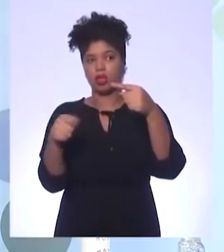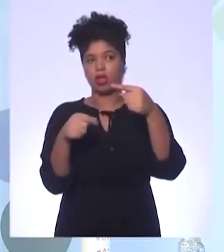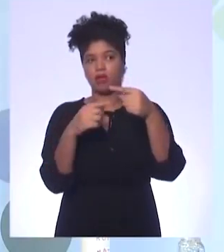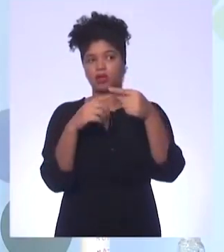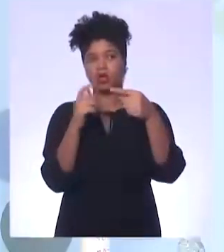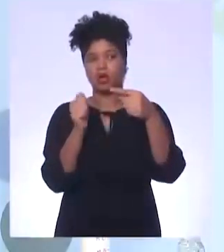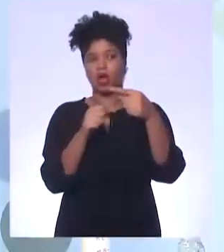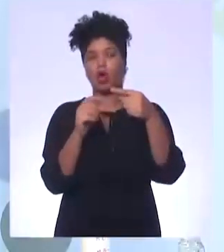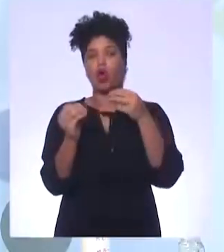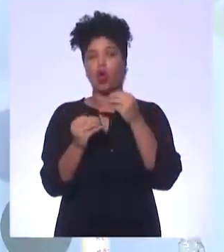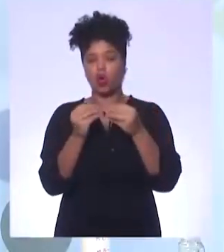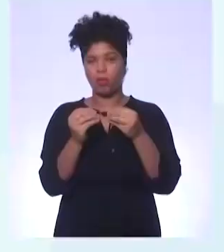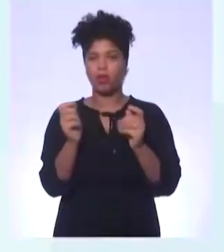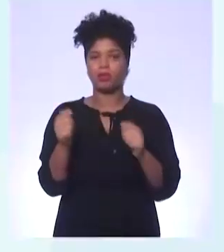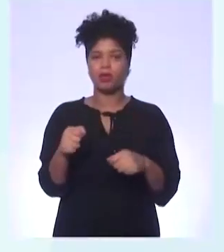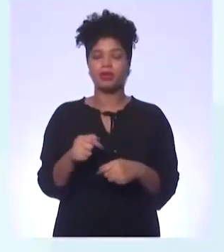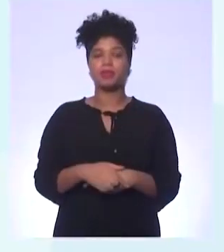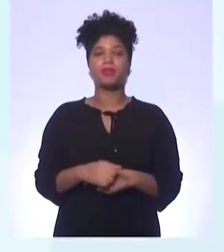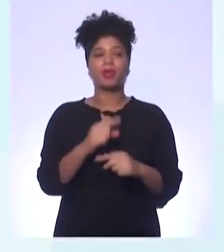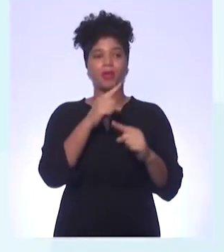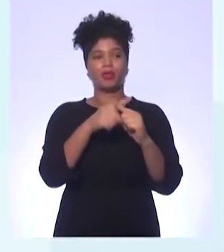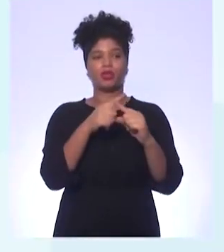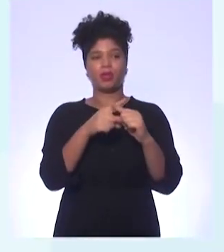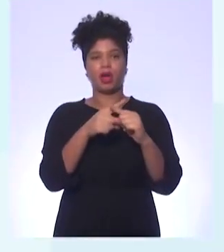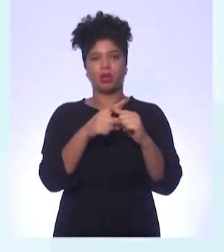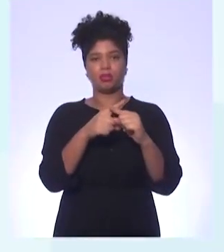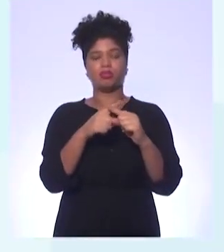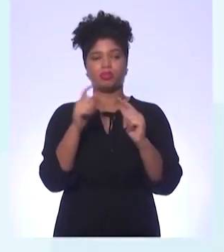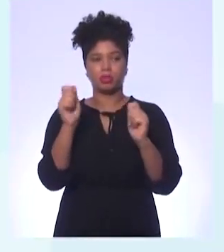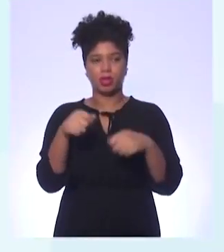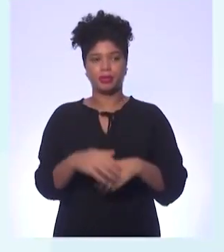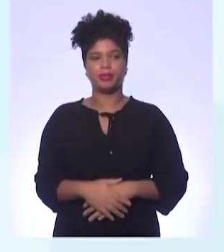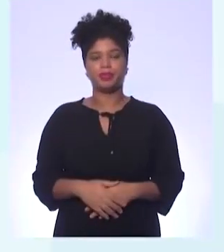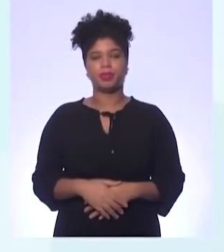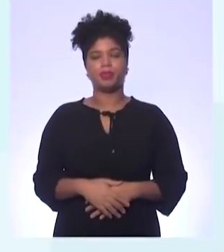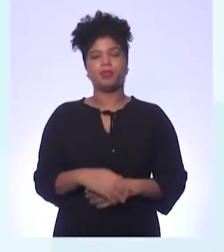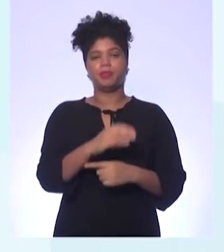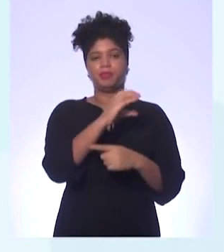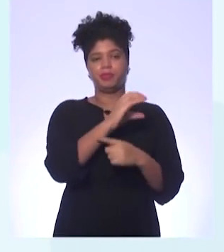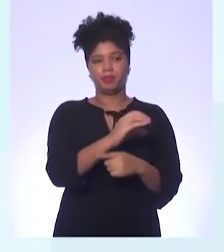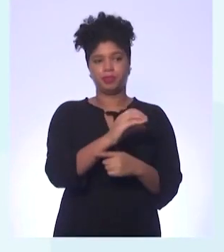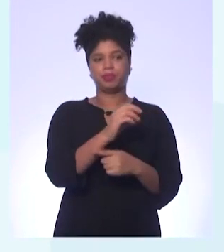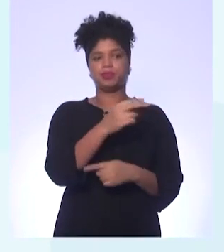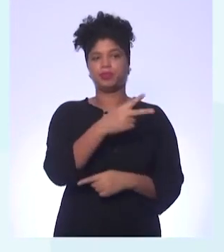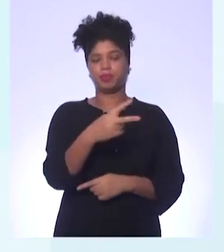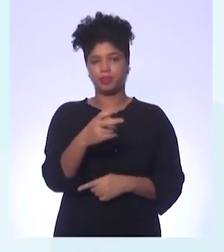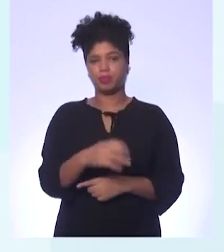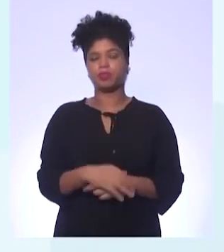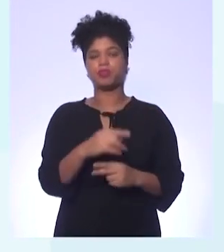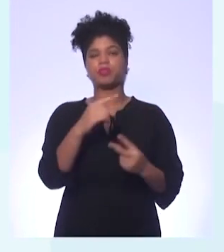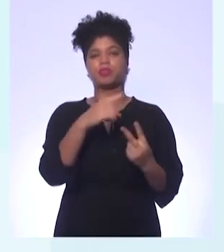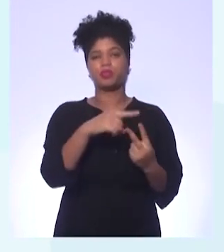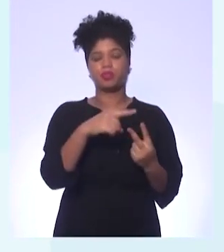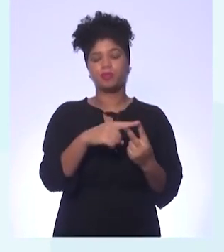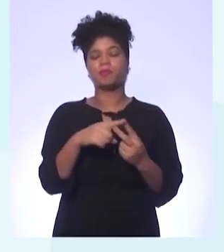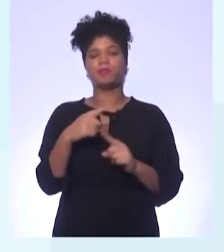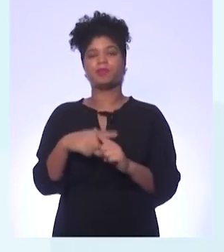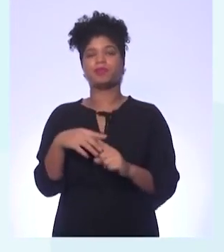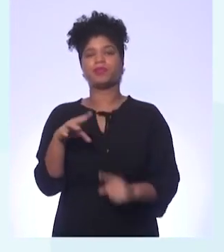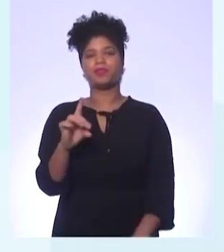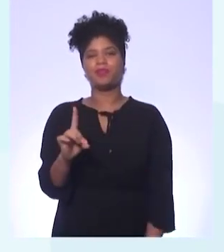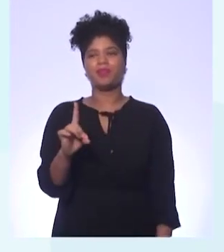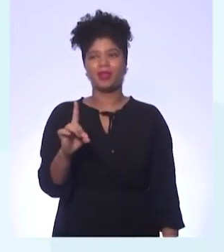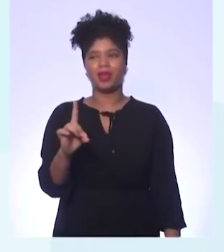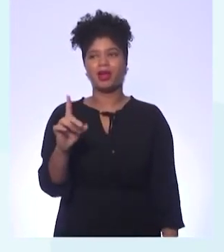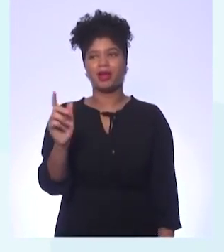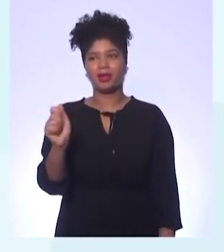inversa, tá? Dividindo, eu passo multiplicando. Então, o meu c nada mais é que o π vezes o d. O d é o diâmetro.